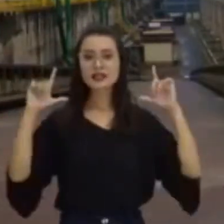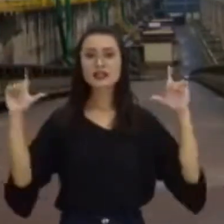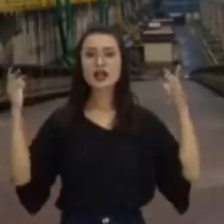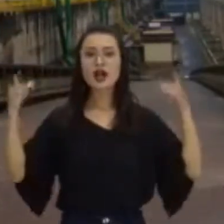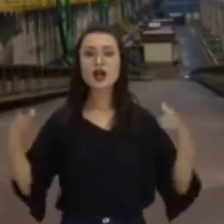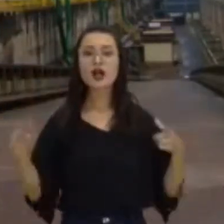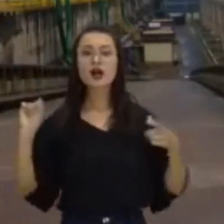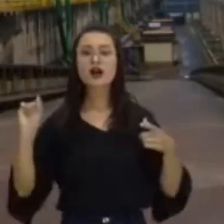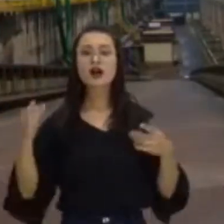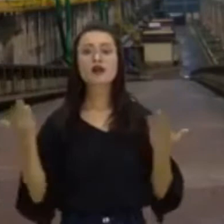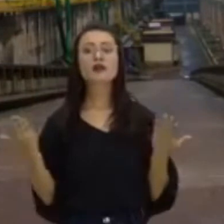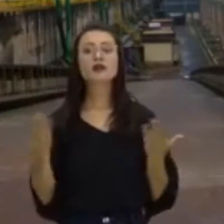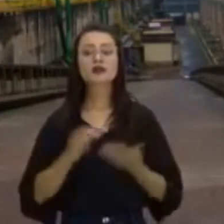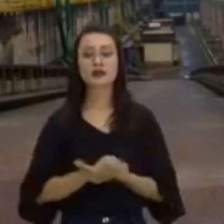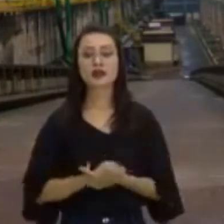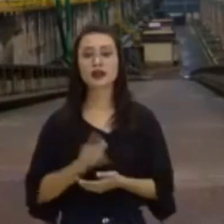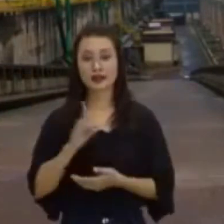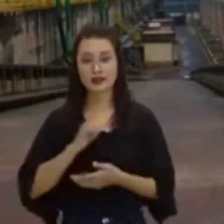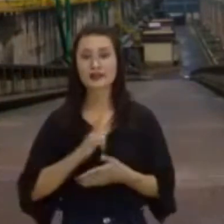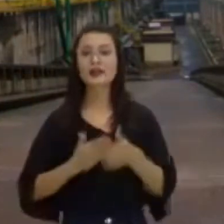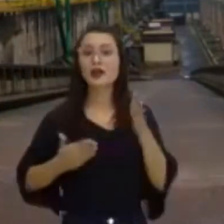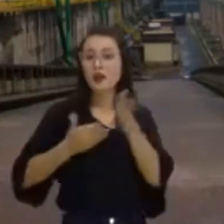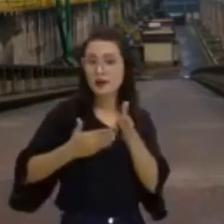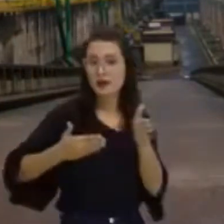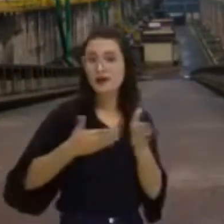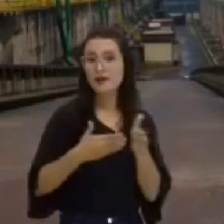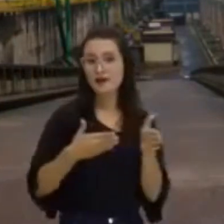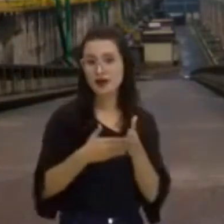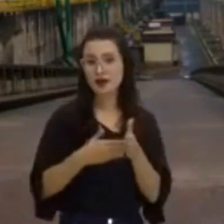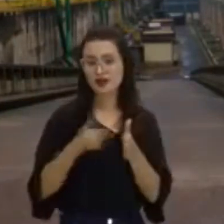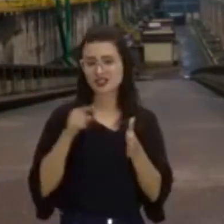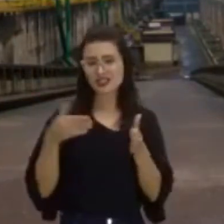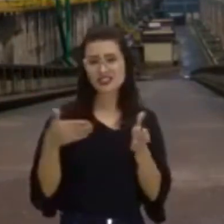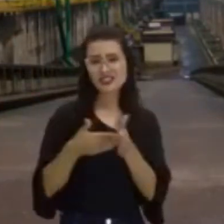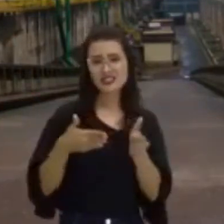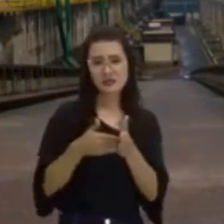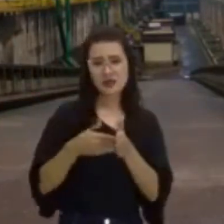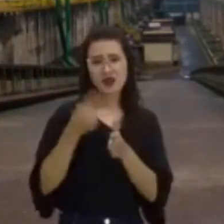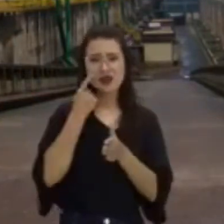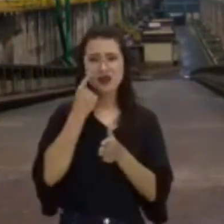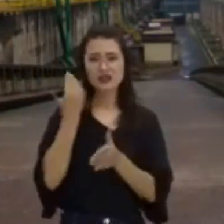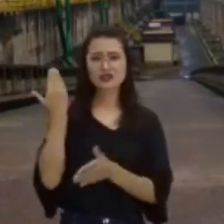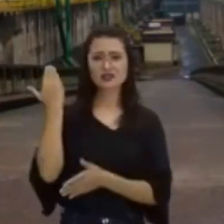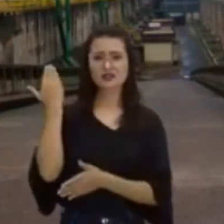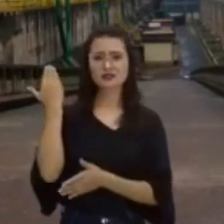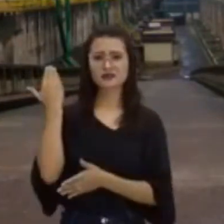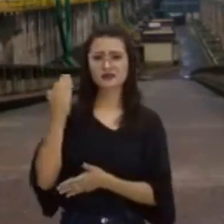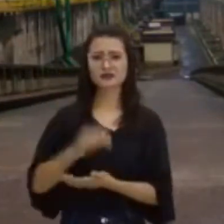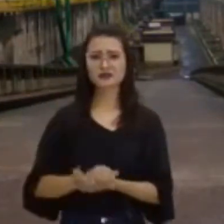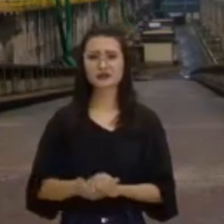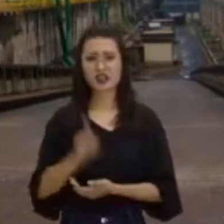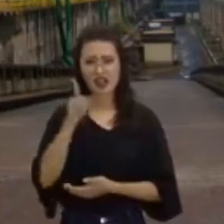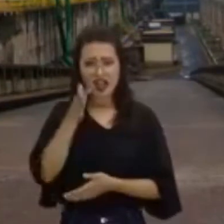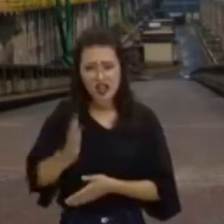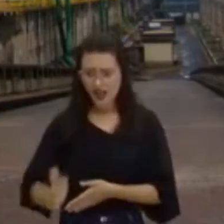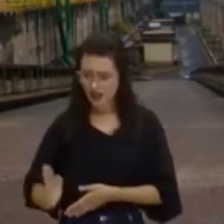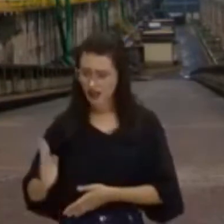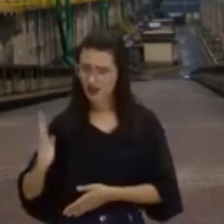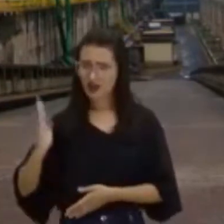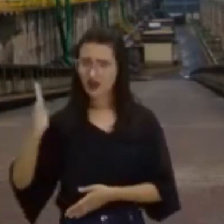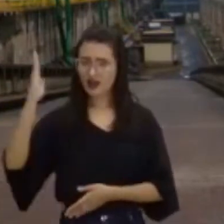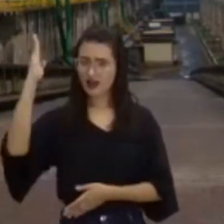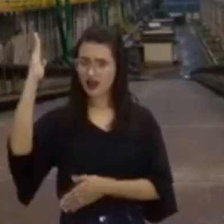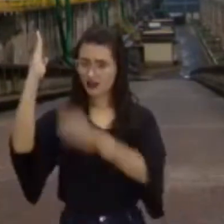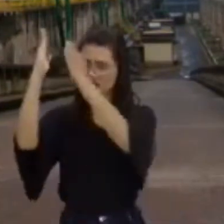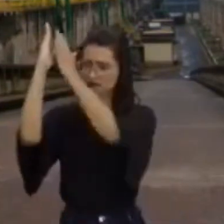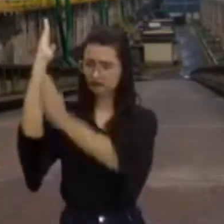região que, onde tem uma barragem. O que que você percebe aí nessa barragem? Ela é reta, conforme aquele desenho que a